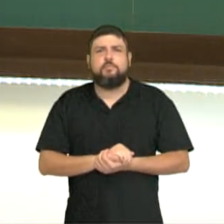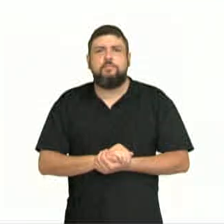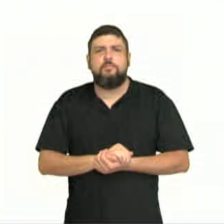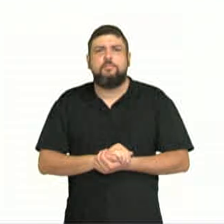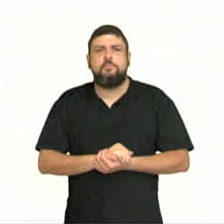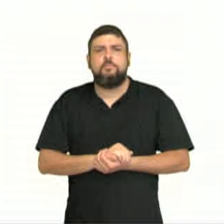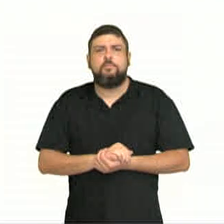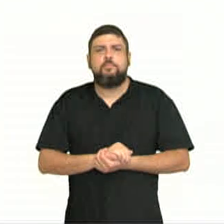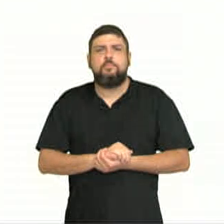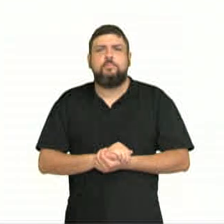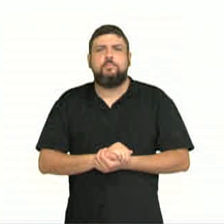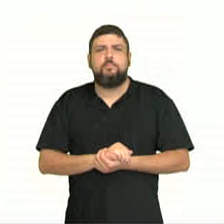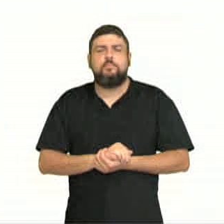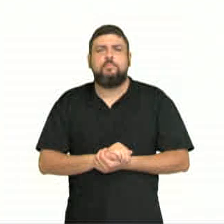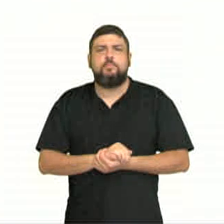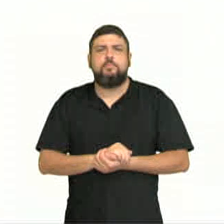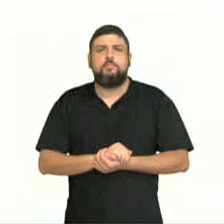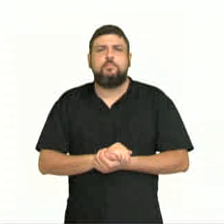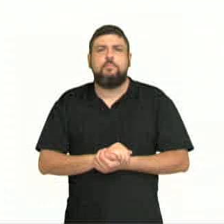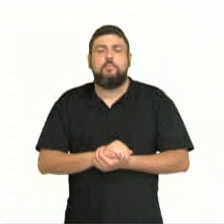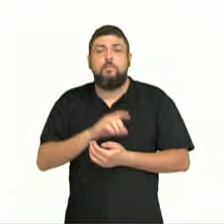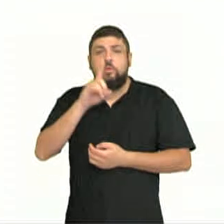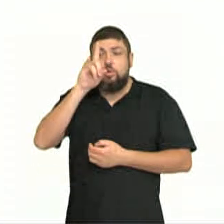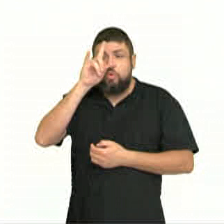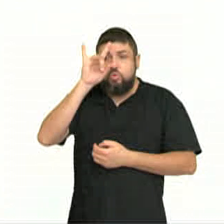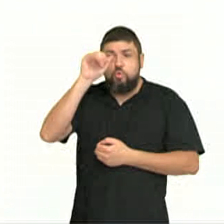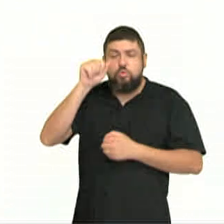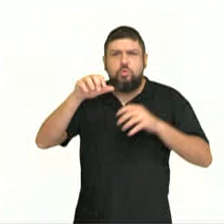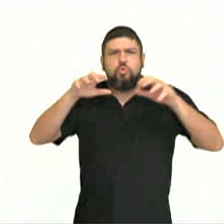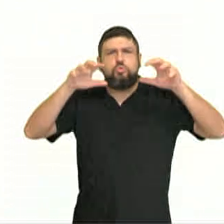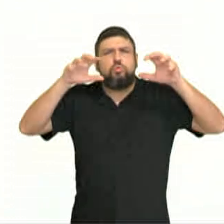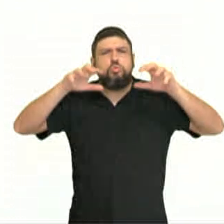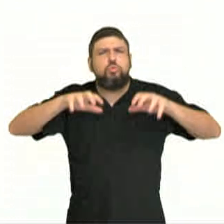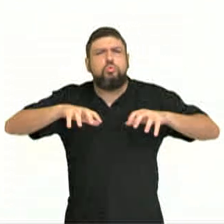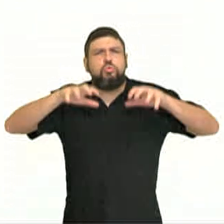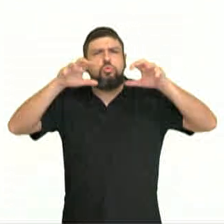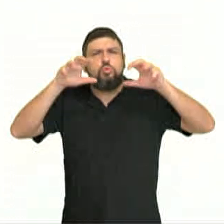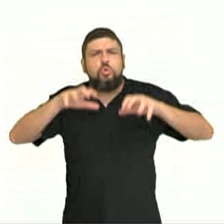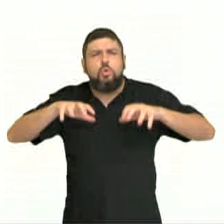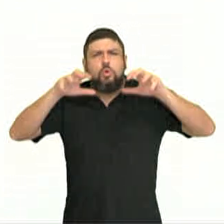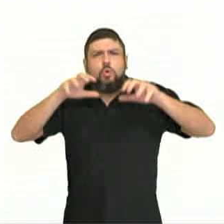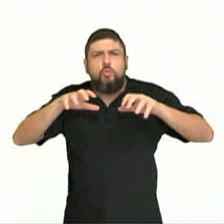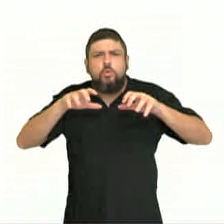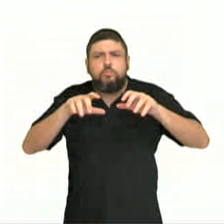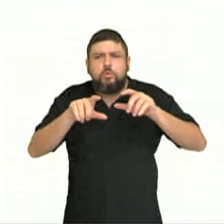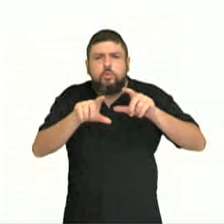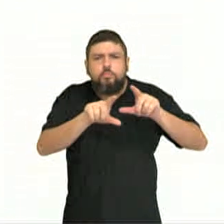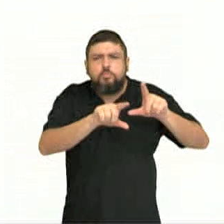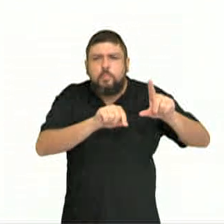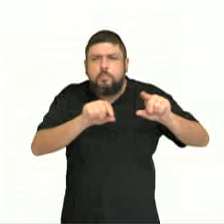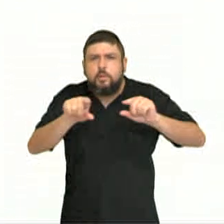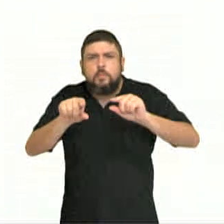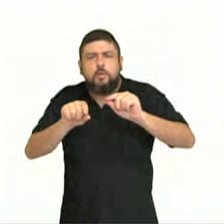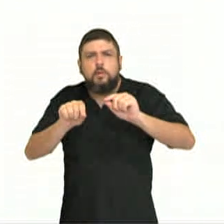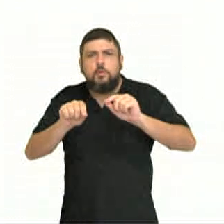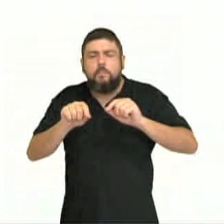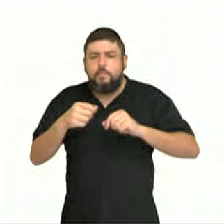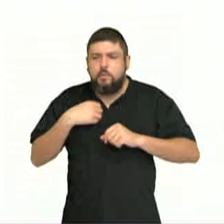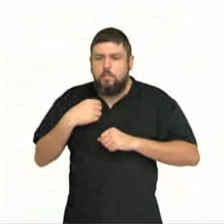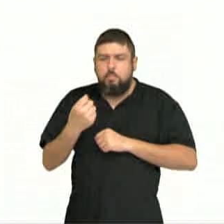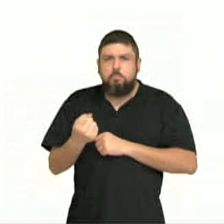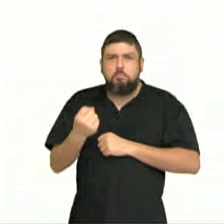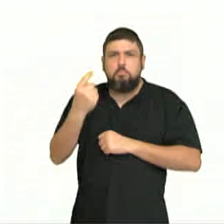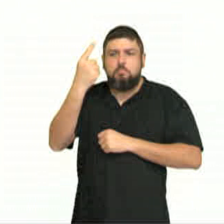só. Em pleno dia chuvoso, entre escolhas superproduzidas, uma imagem dourada com um